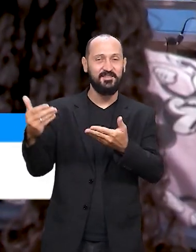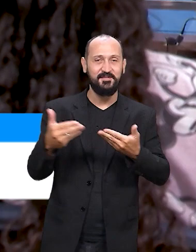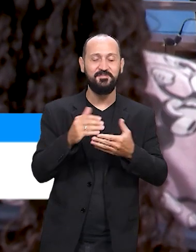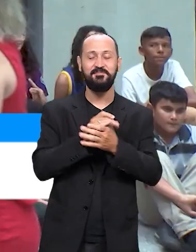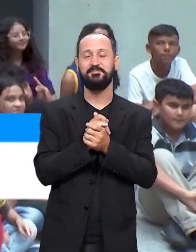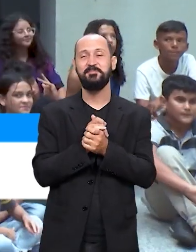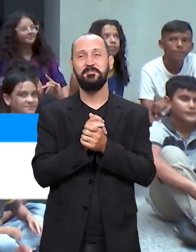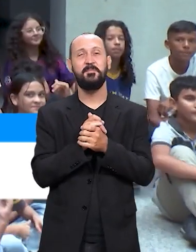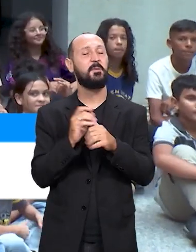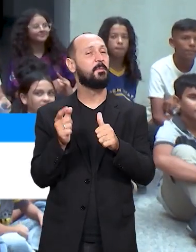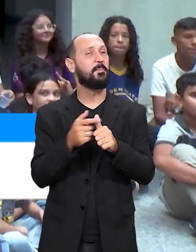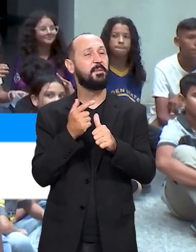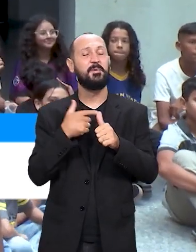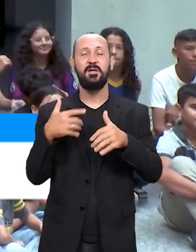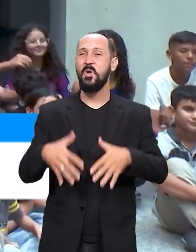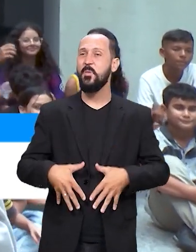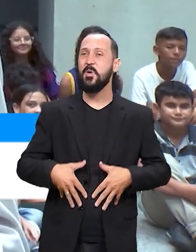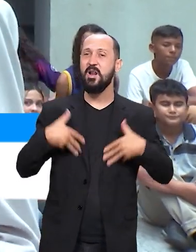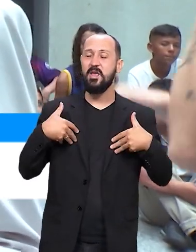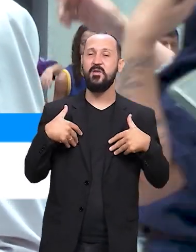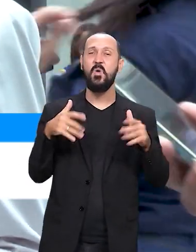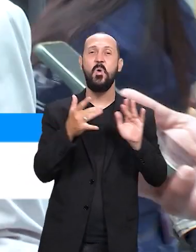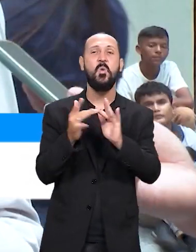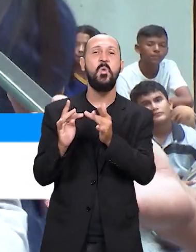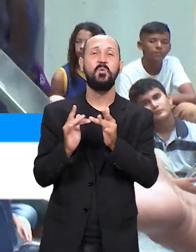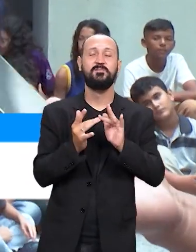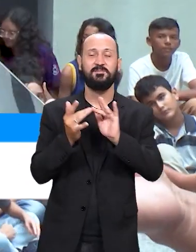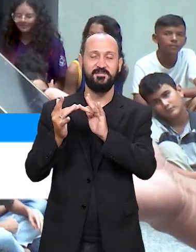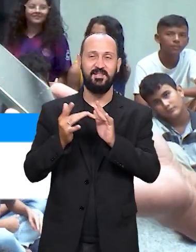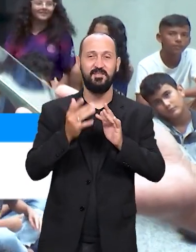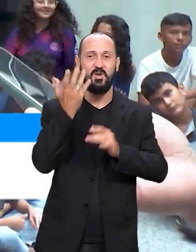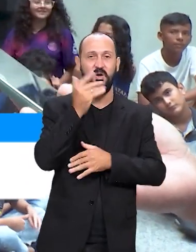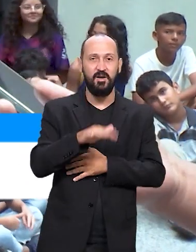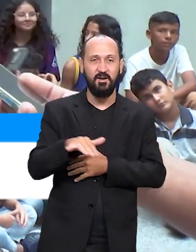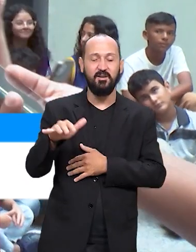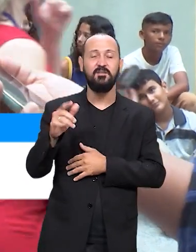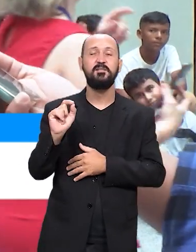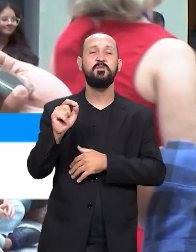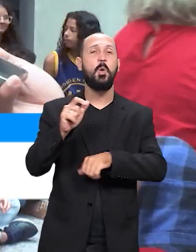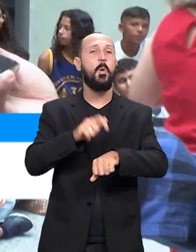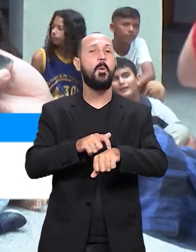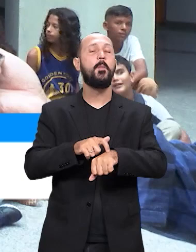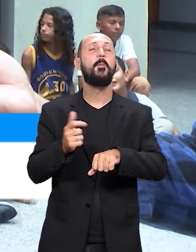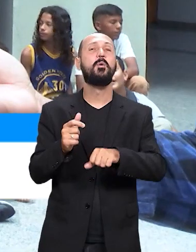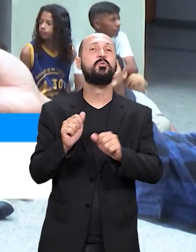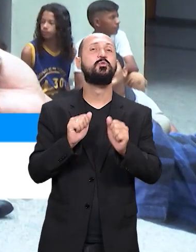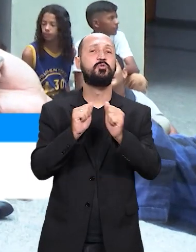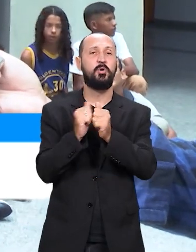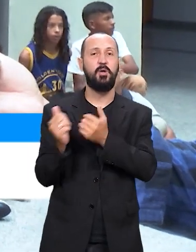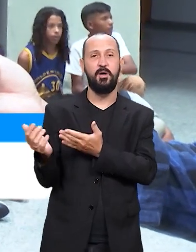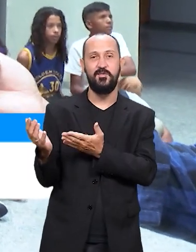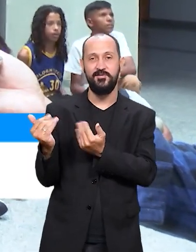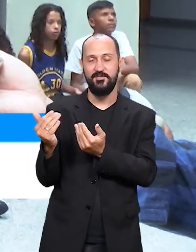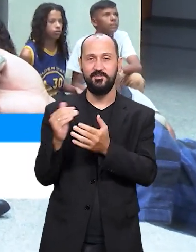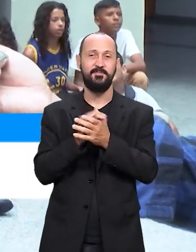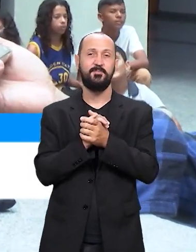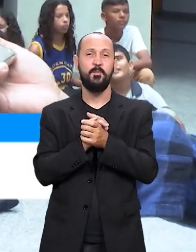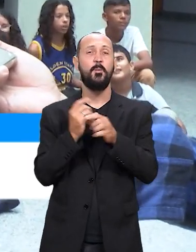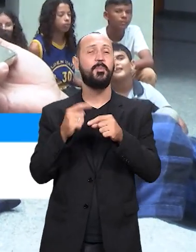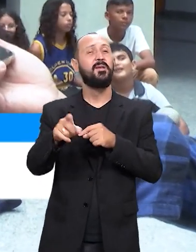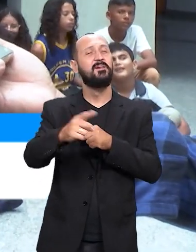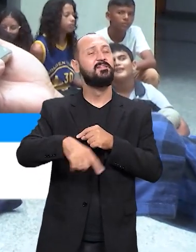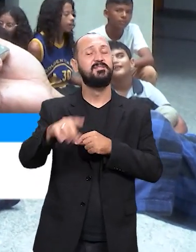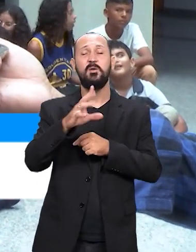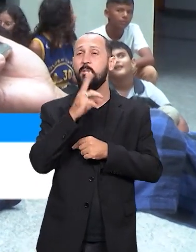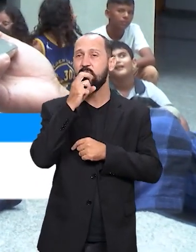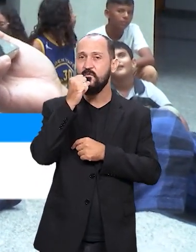recebê-los. Bom, primeiro é sempre uma alegria conviver com as crianças, estar compartilhando de momentos, né, com a juventude, com as crianças,